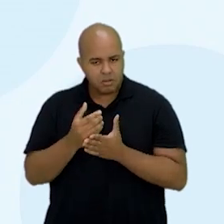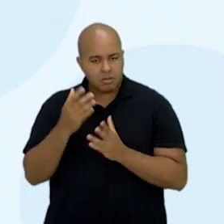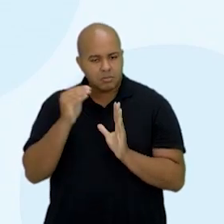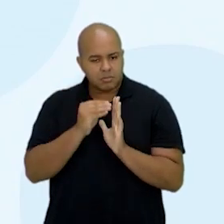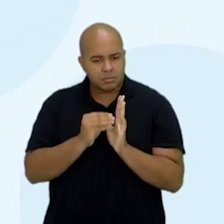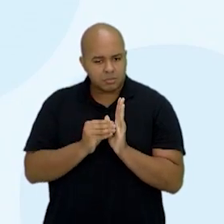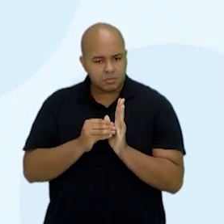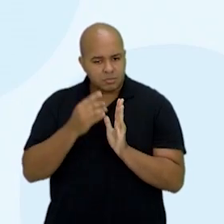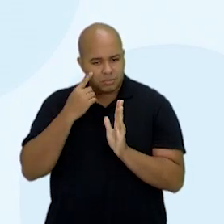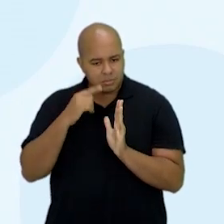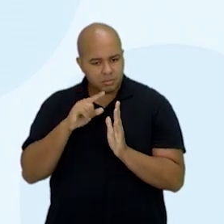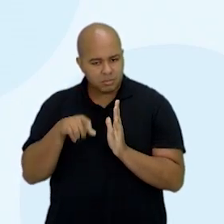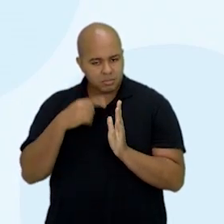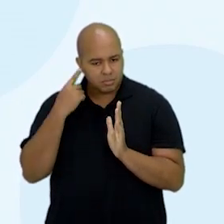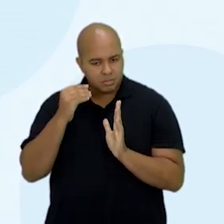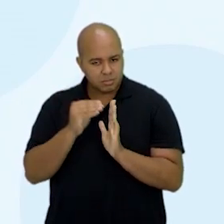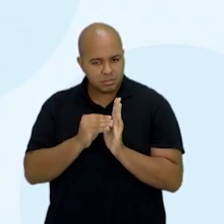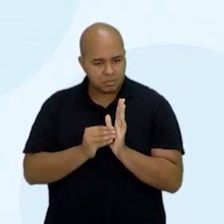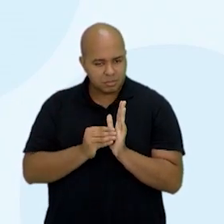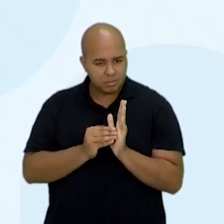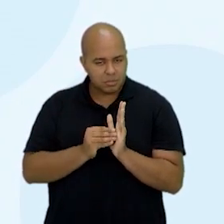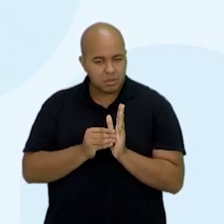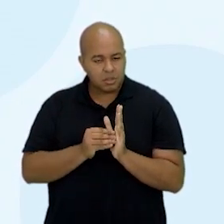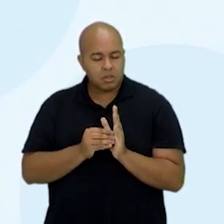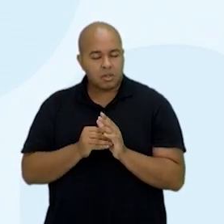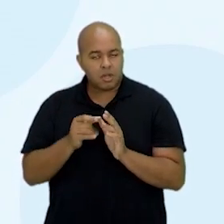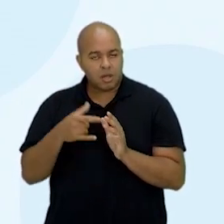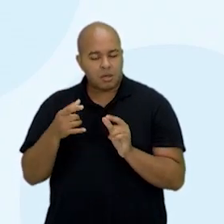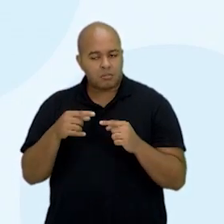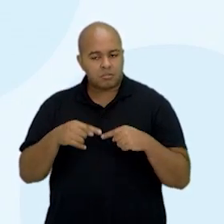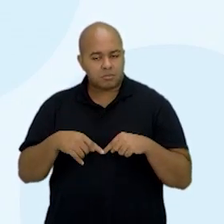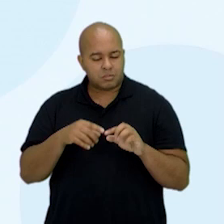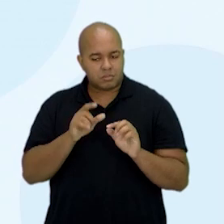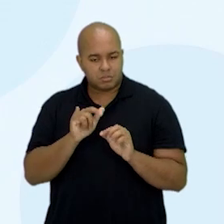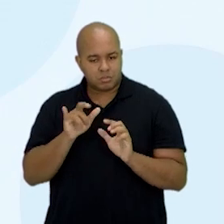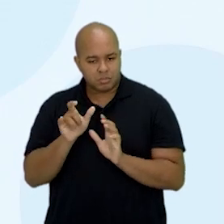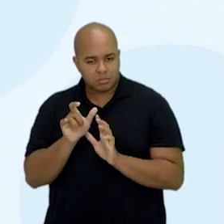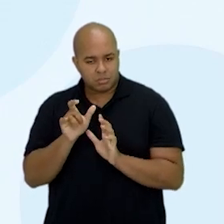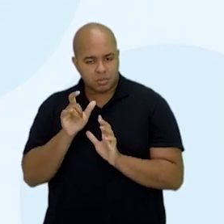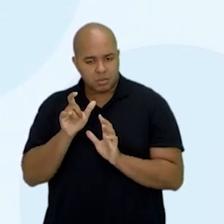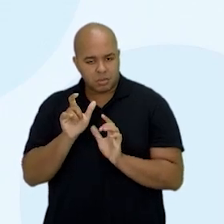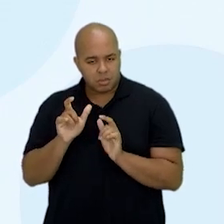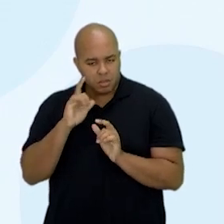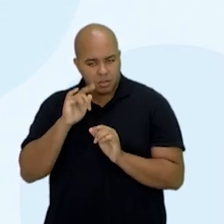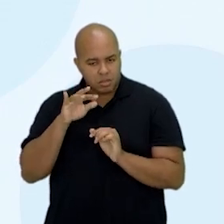então depois de ouvir essa pequena introdução complete agora essa sentença